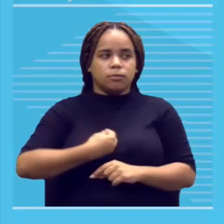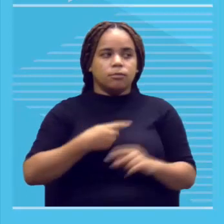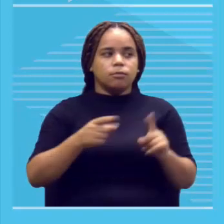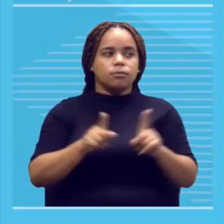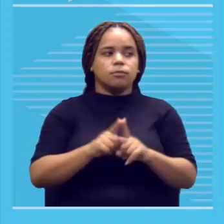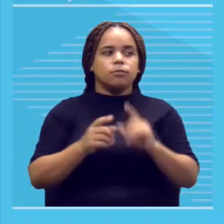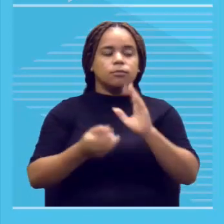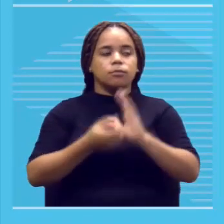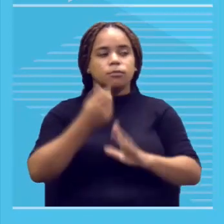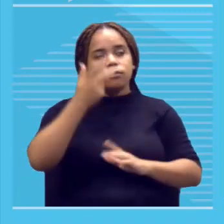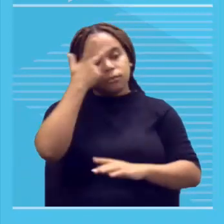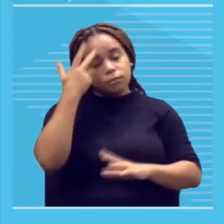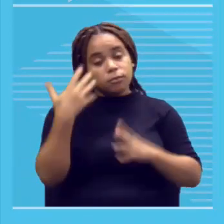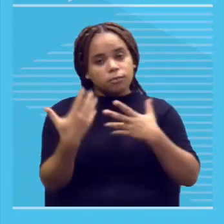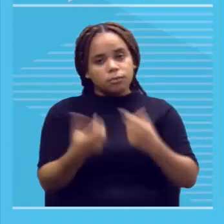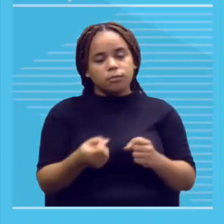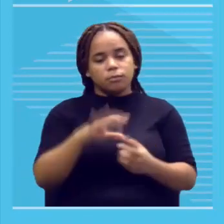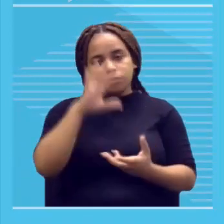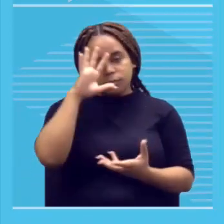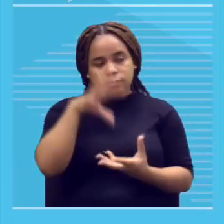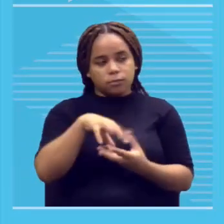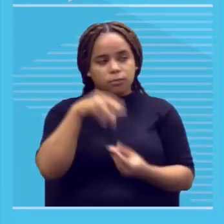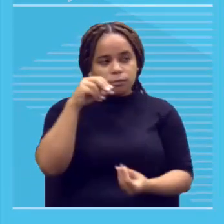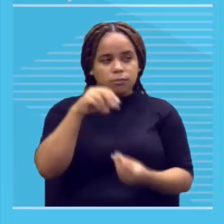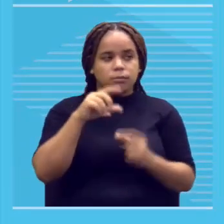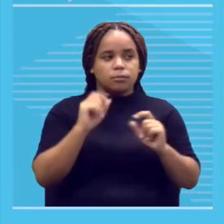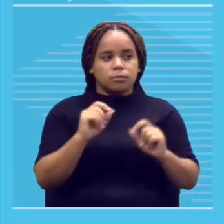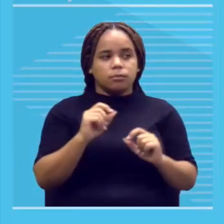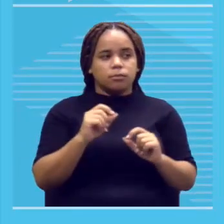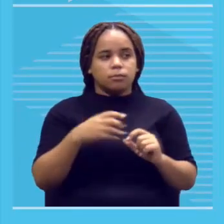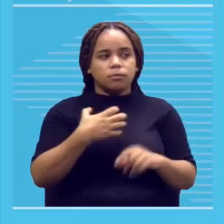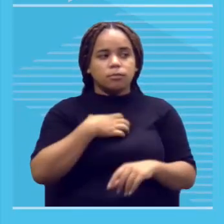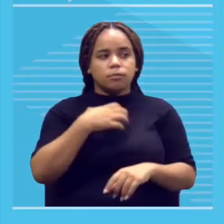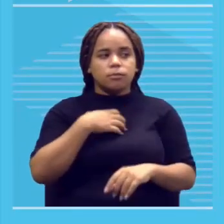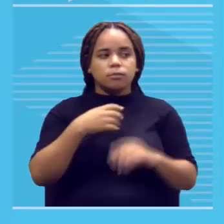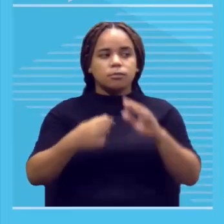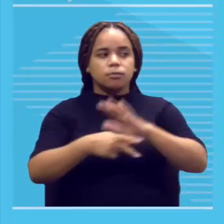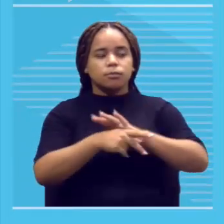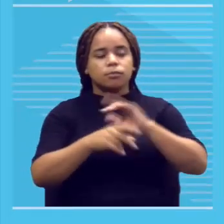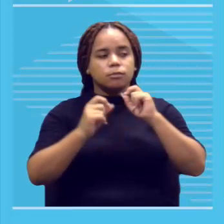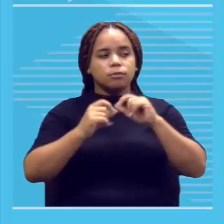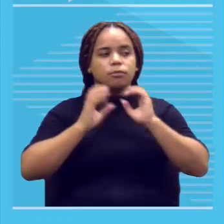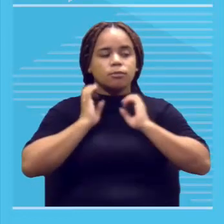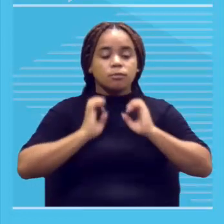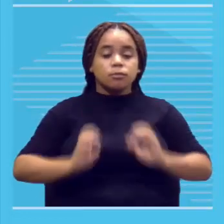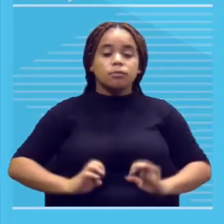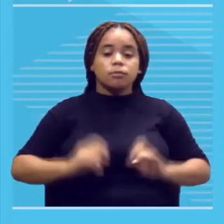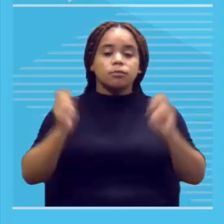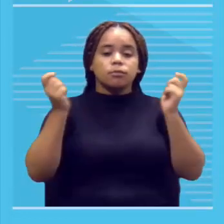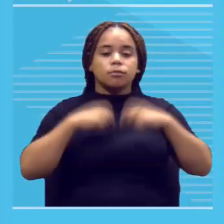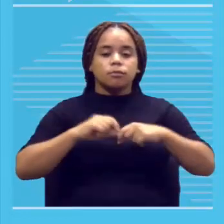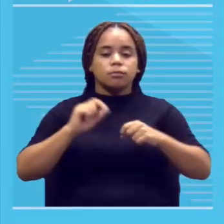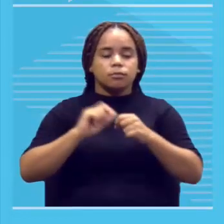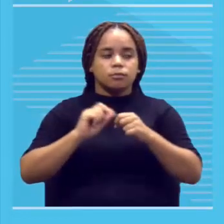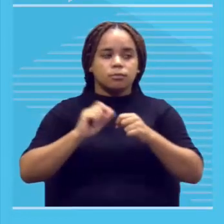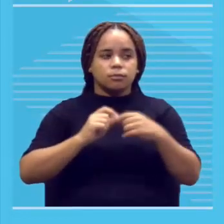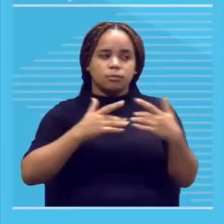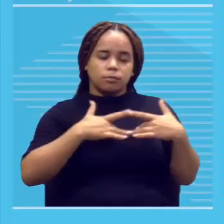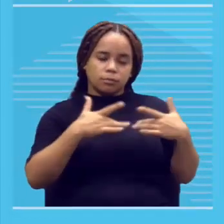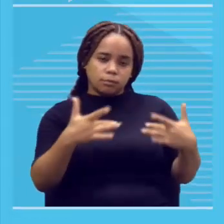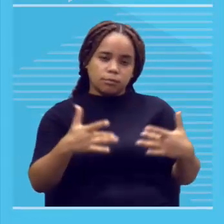adepto do espiritismo no espírito um senso ético que o leva a agir com